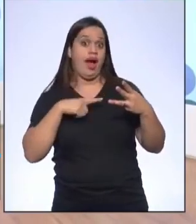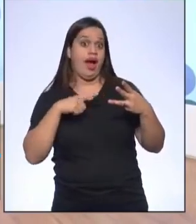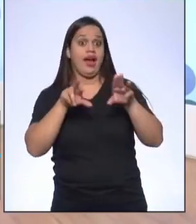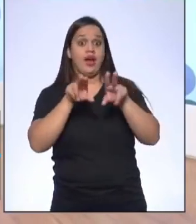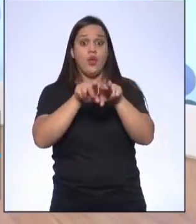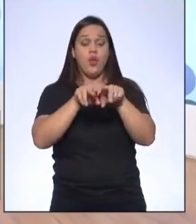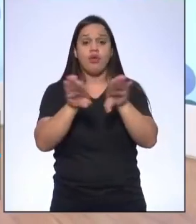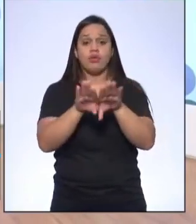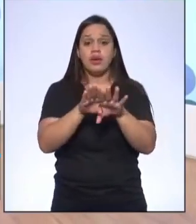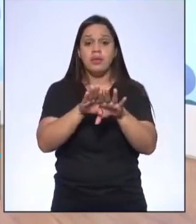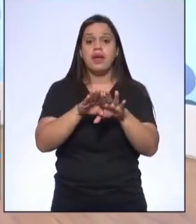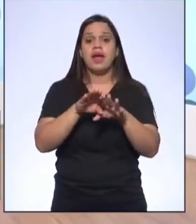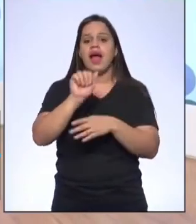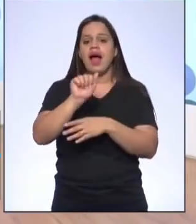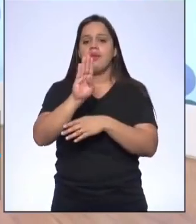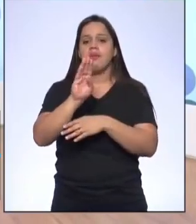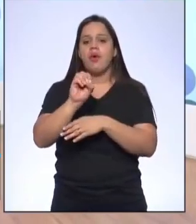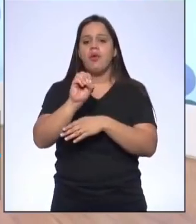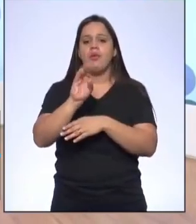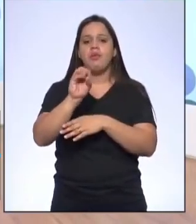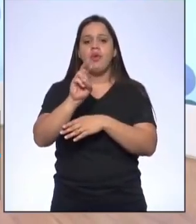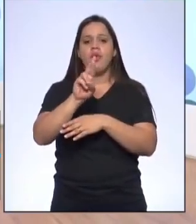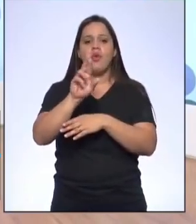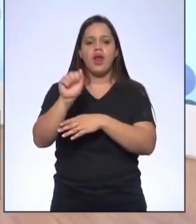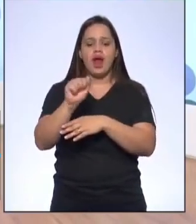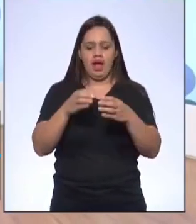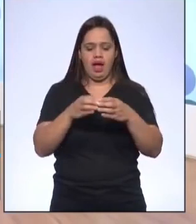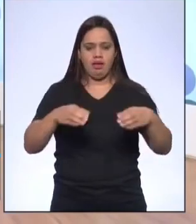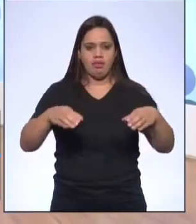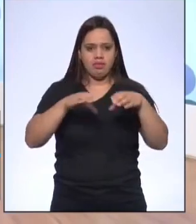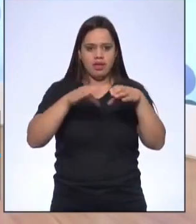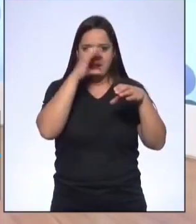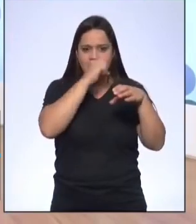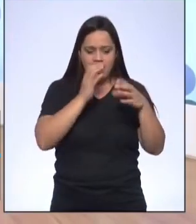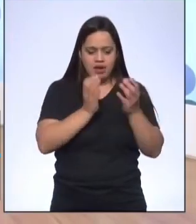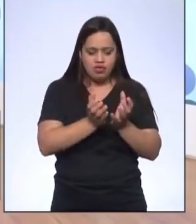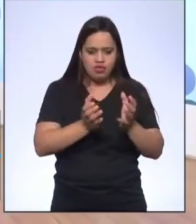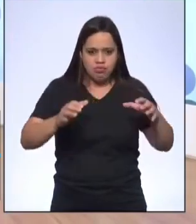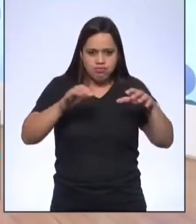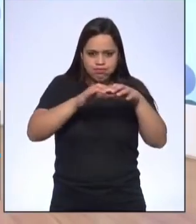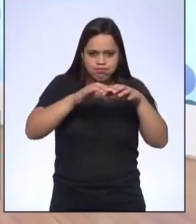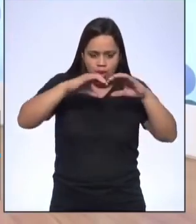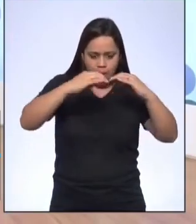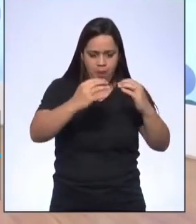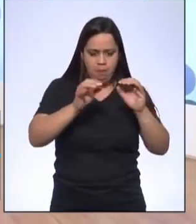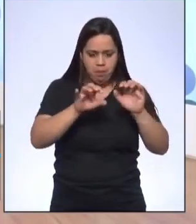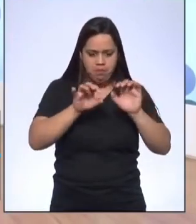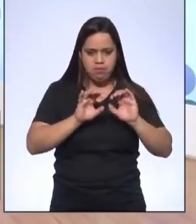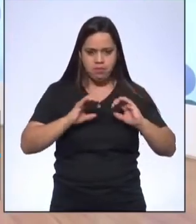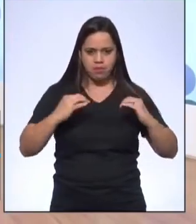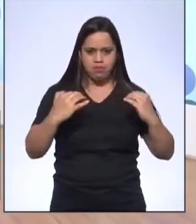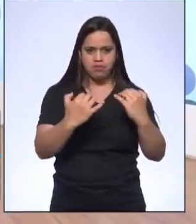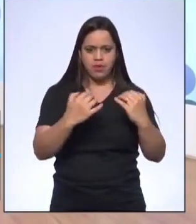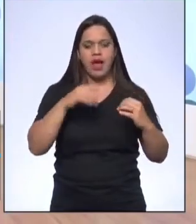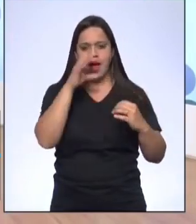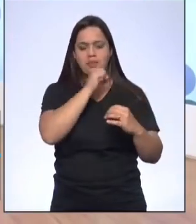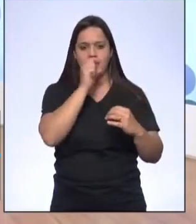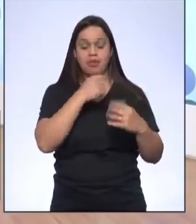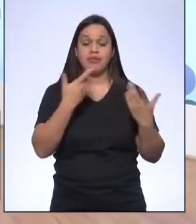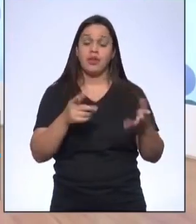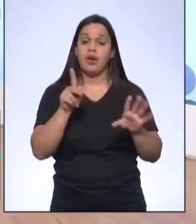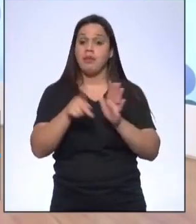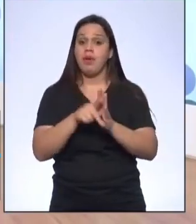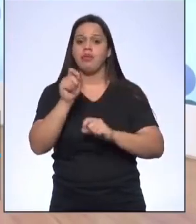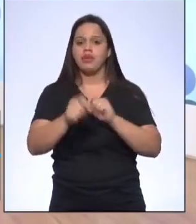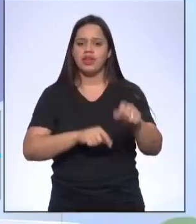Doce de jerimum. Então, tem algumas palavras, a gente deu exemplo de comida, mas tem várias palavras que são diferentes. Gírias.